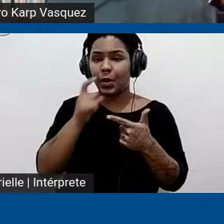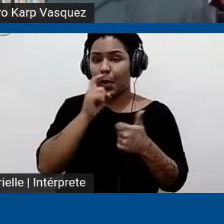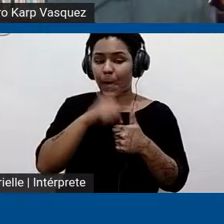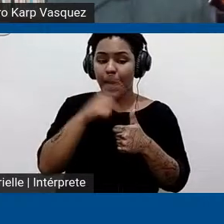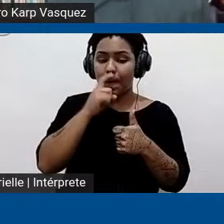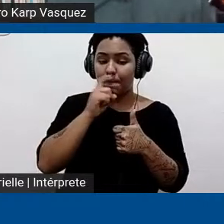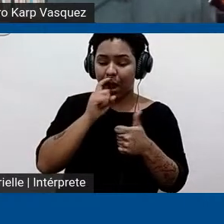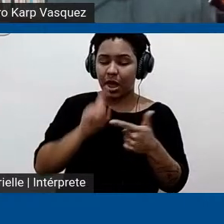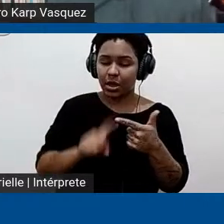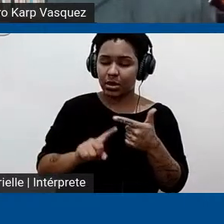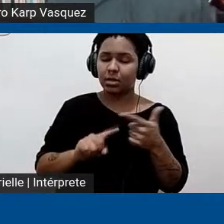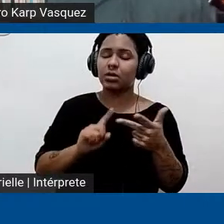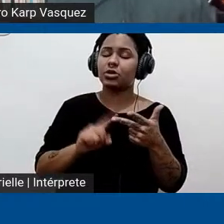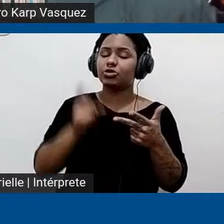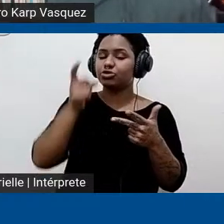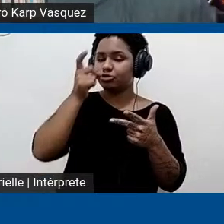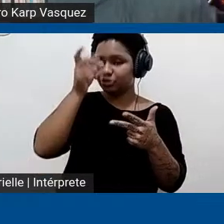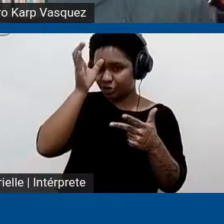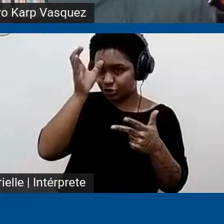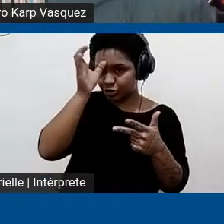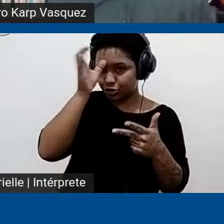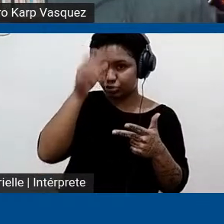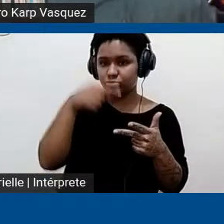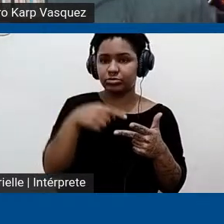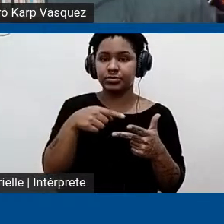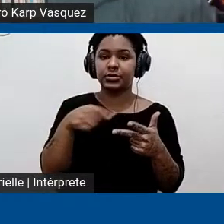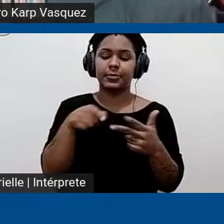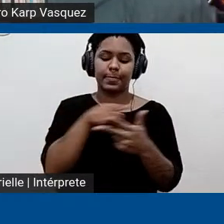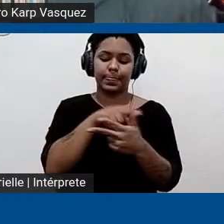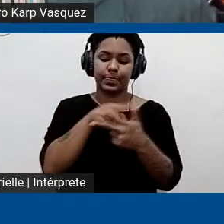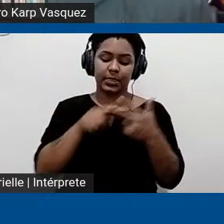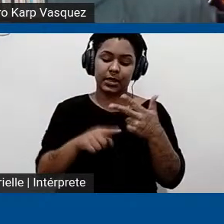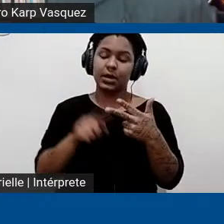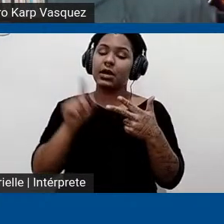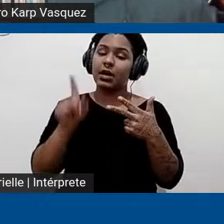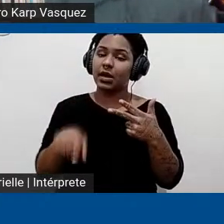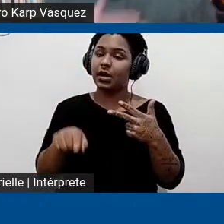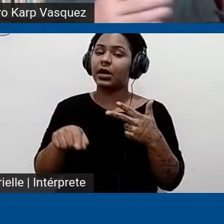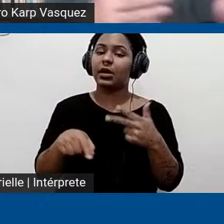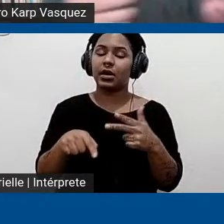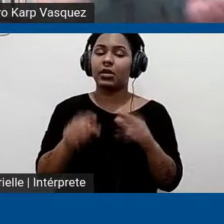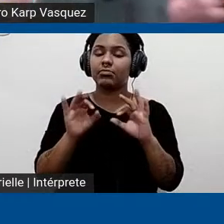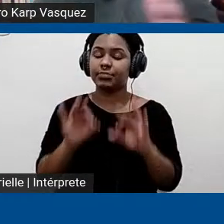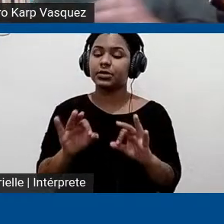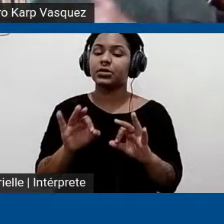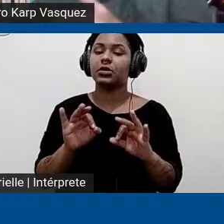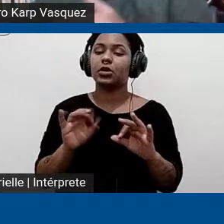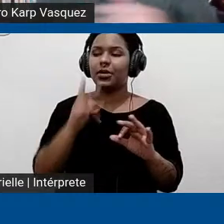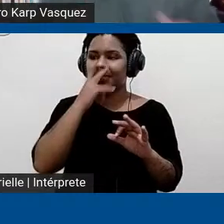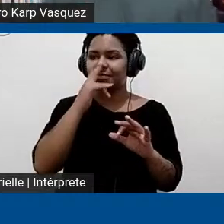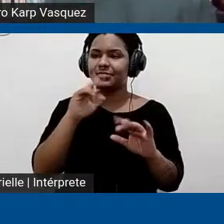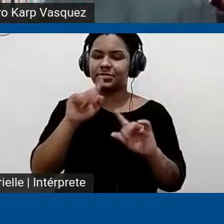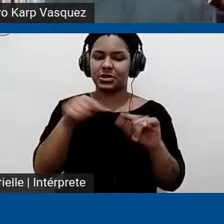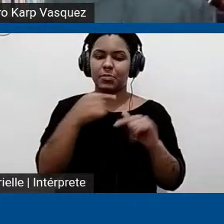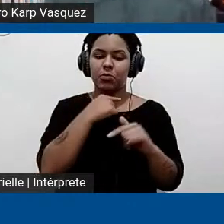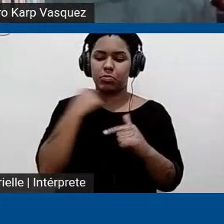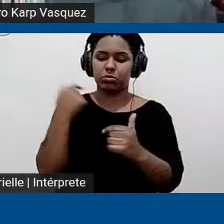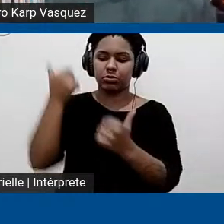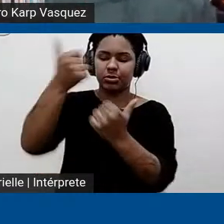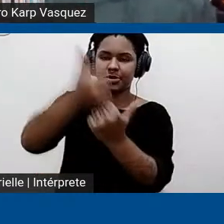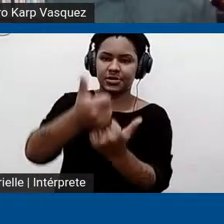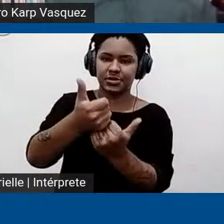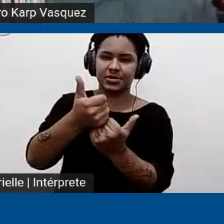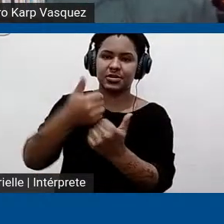tio dele, né, que eram exatamente os sucessores, né, do